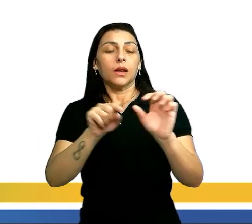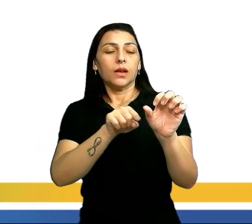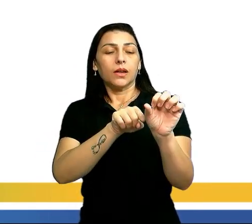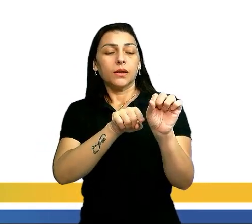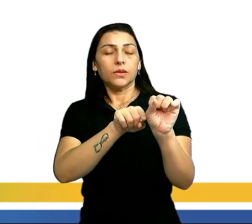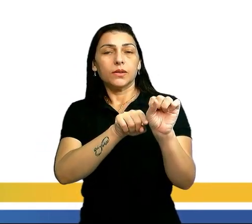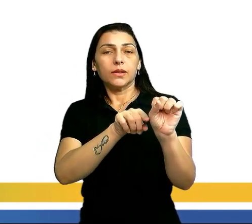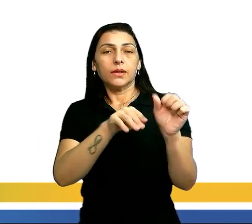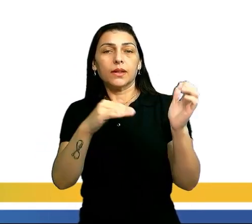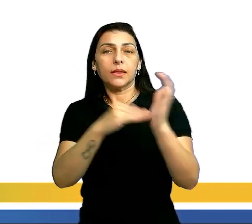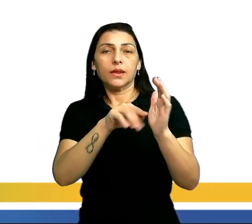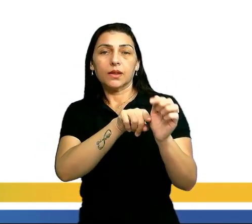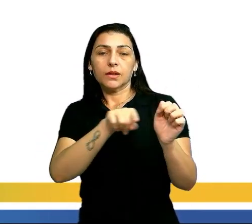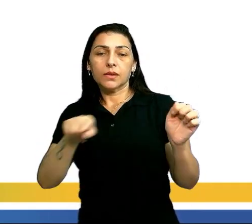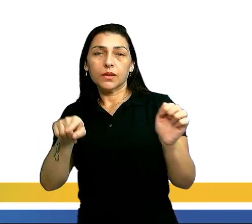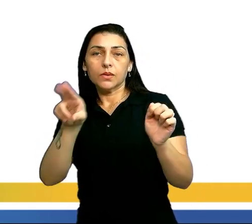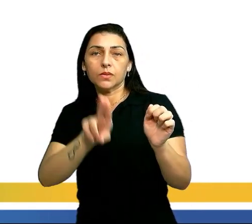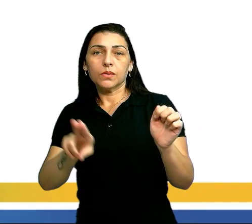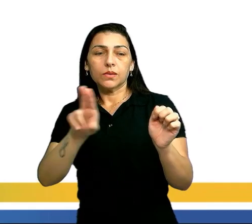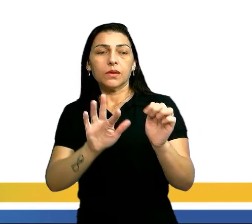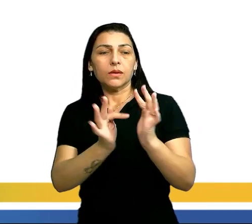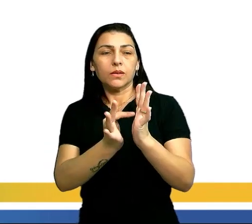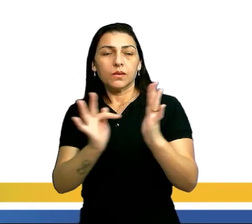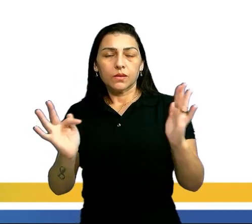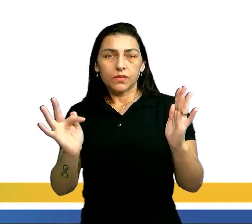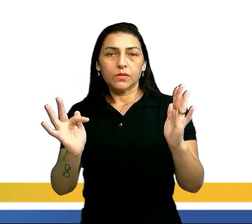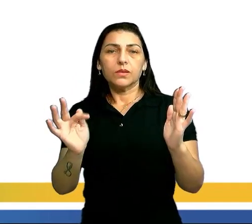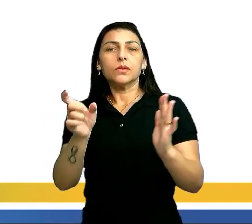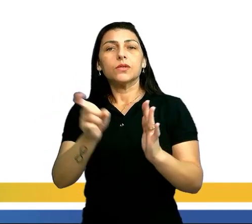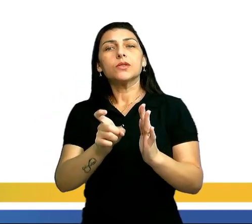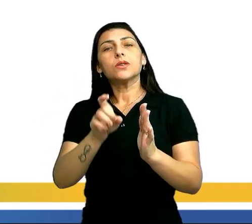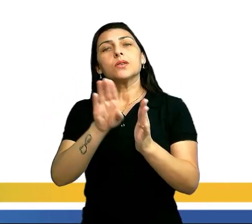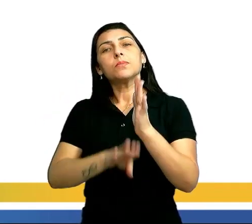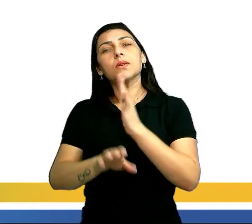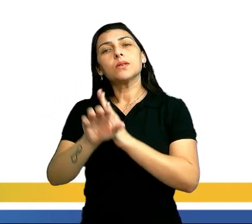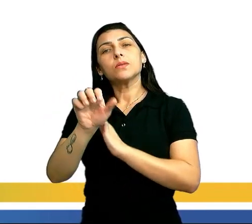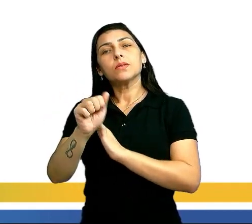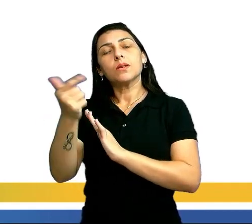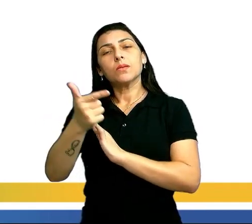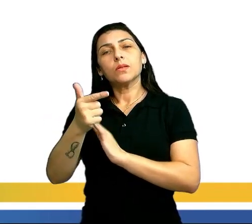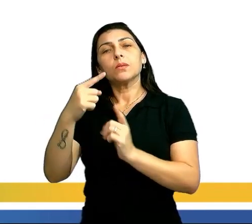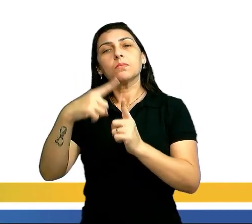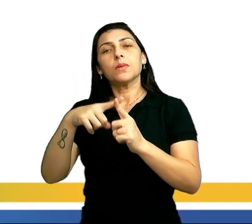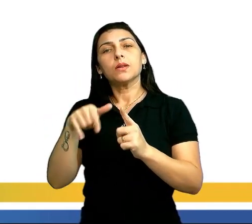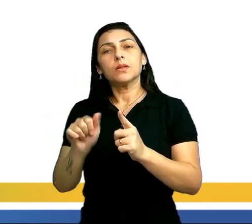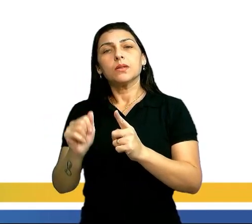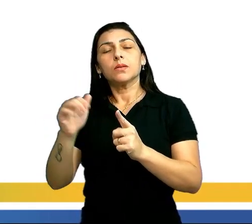reta. E usando essa fórmula, x menos a ao quadrado